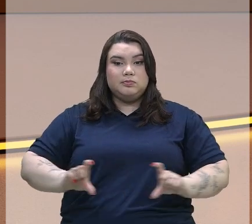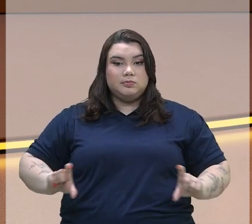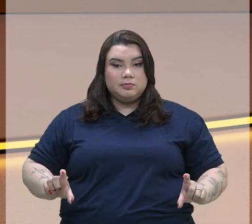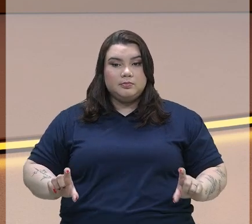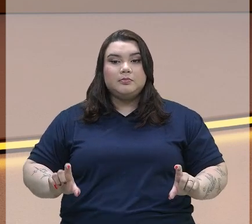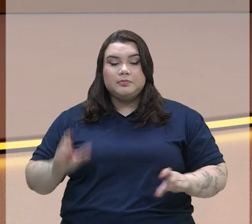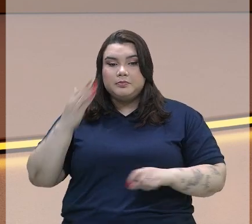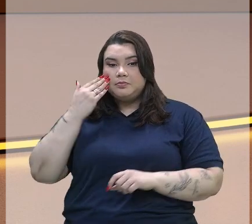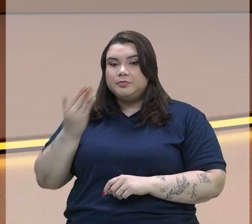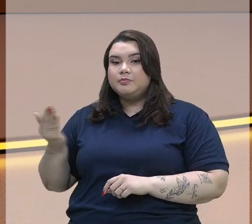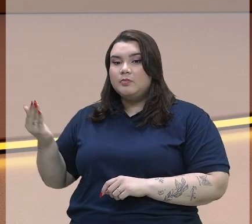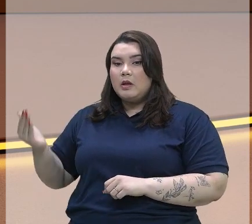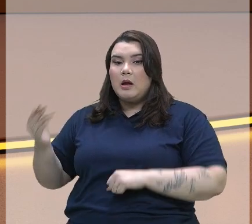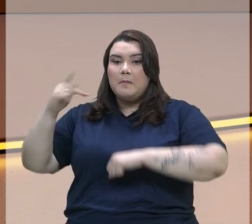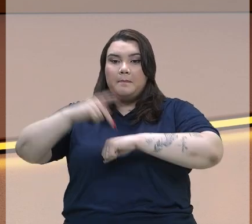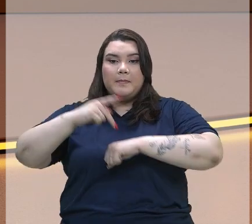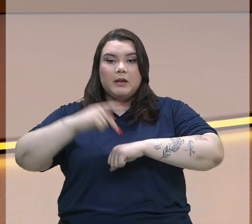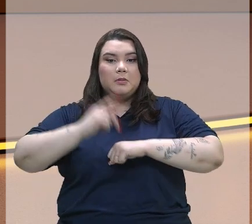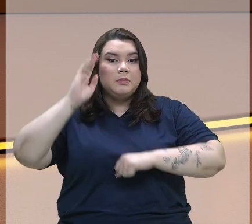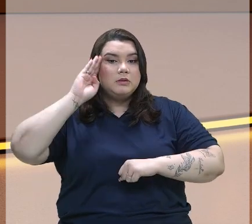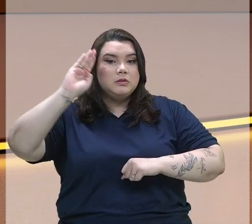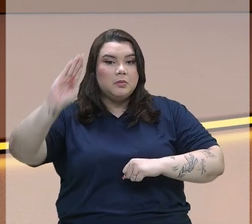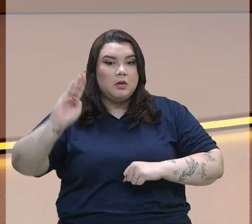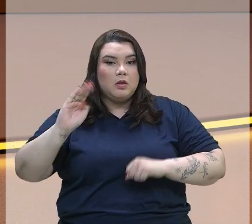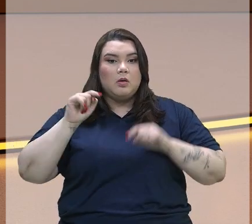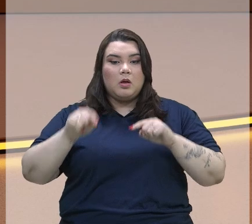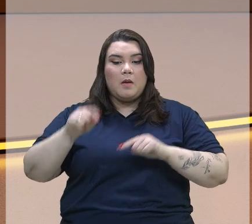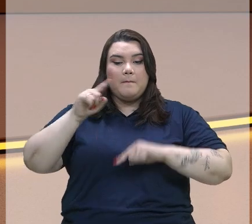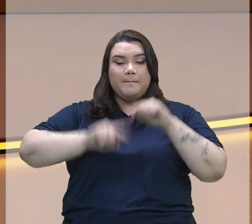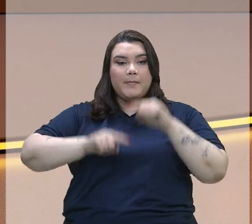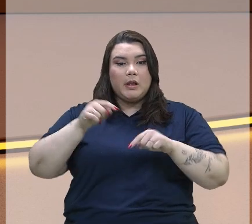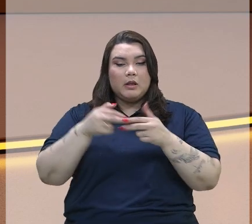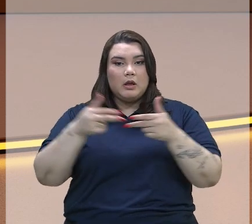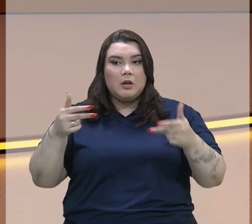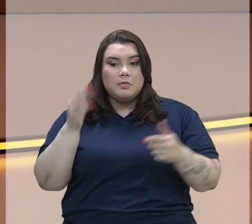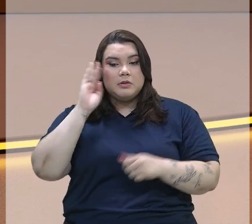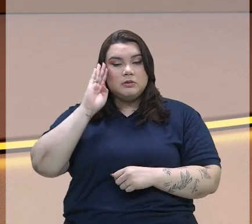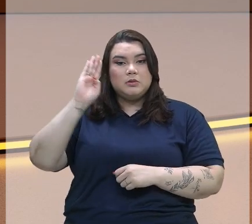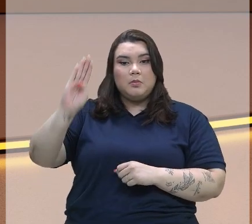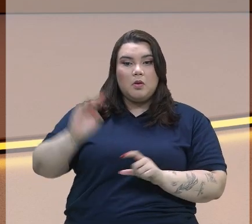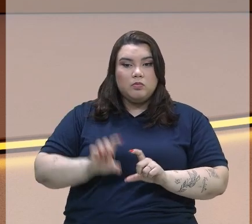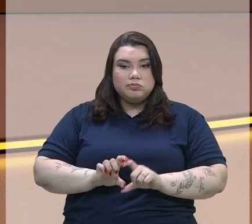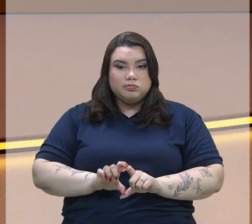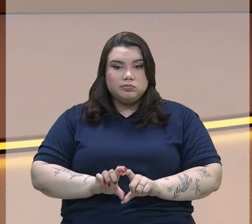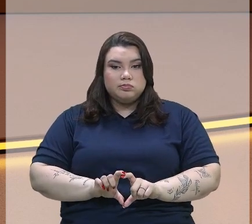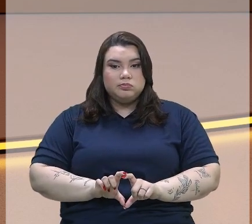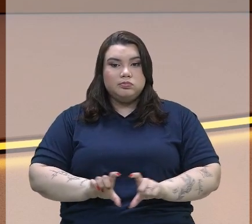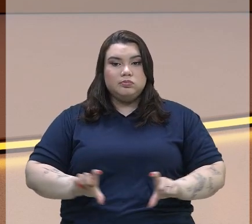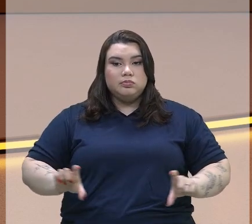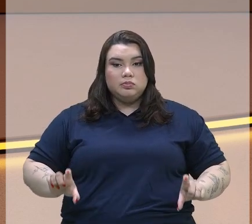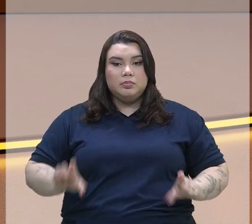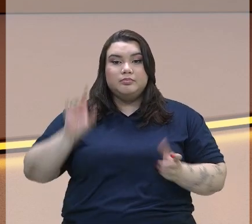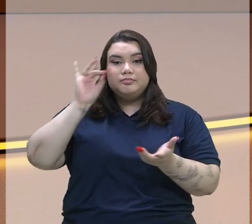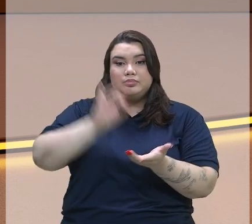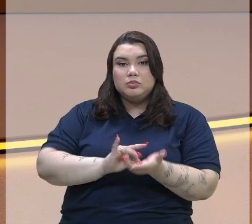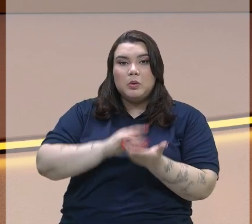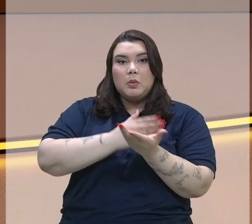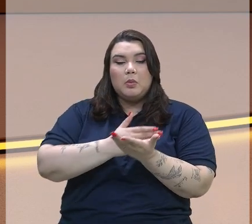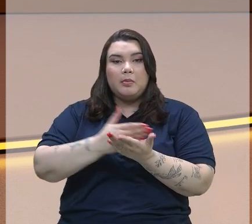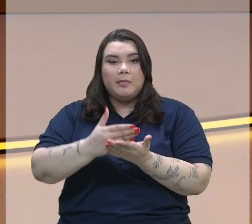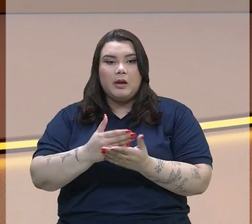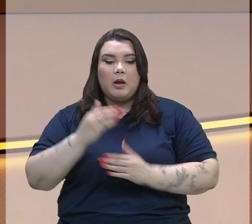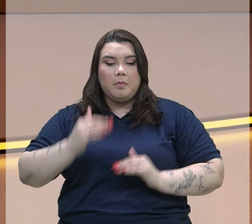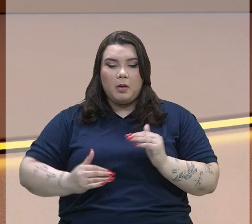nós temos ali a rocha-mãe, que é a matéria-prima, que é o que dá origem para esse